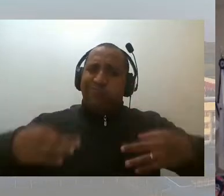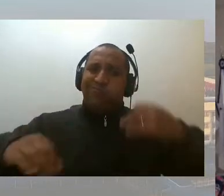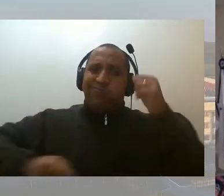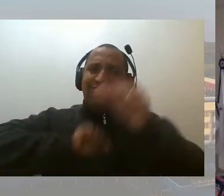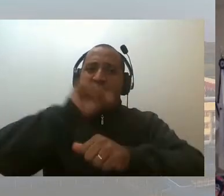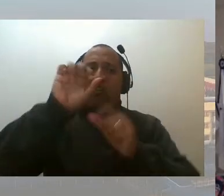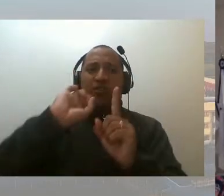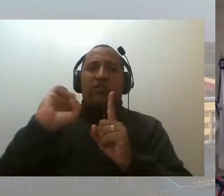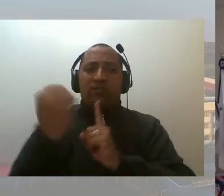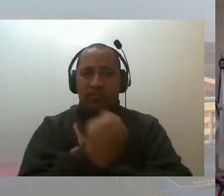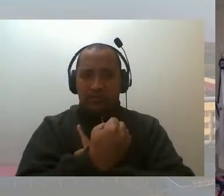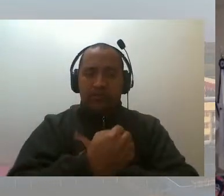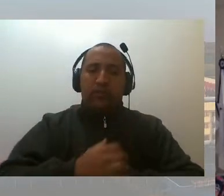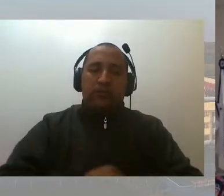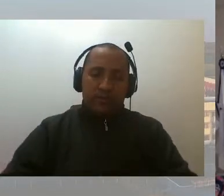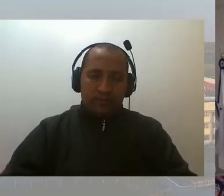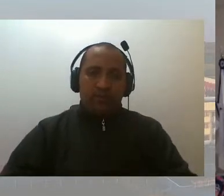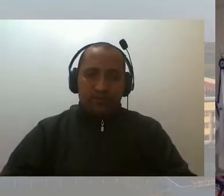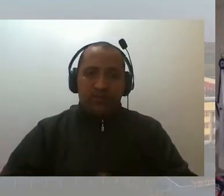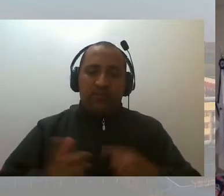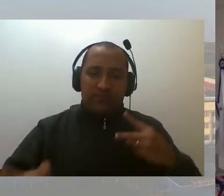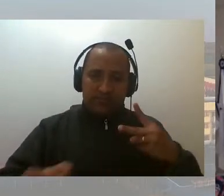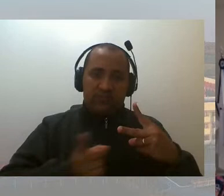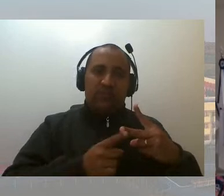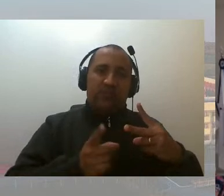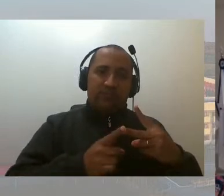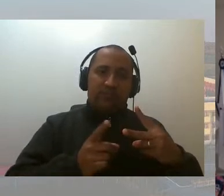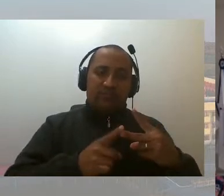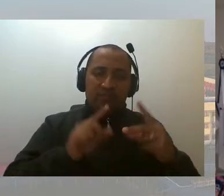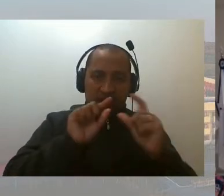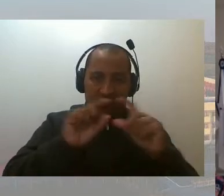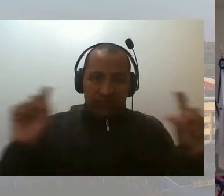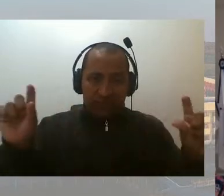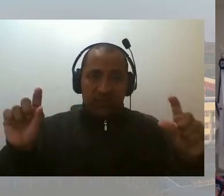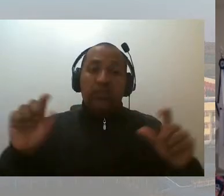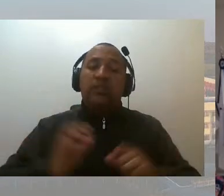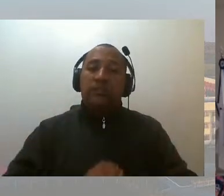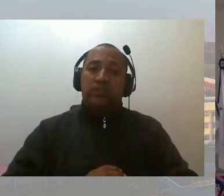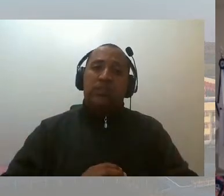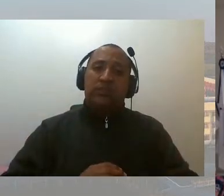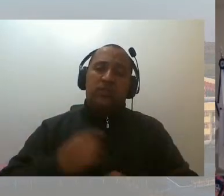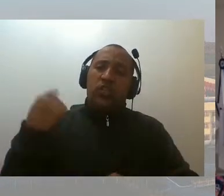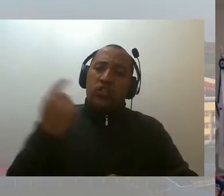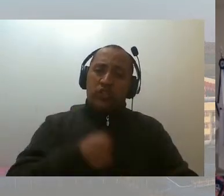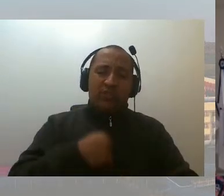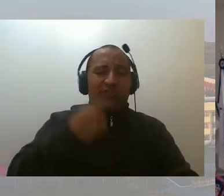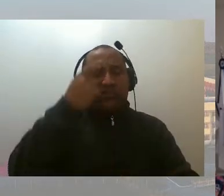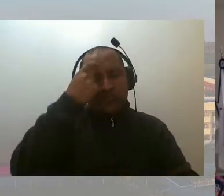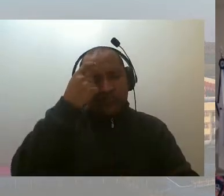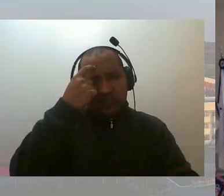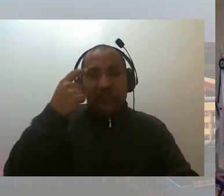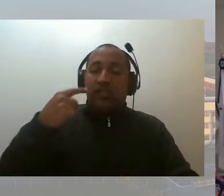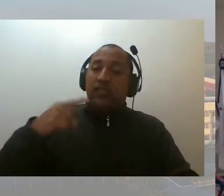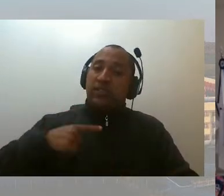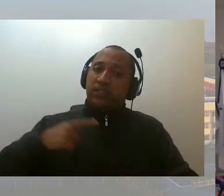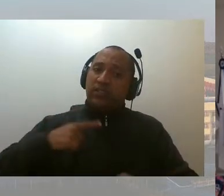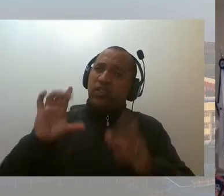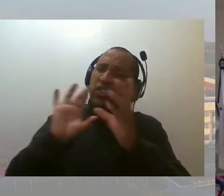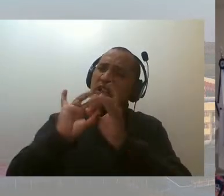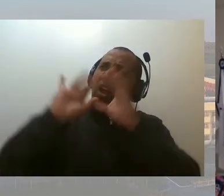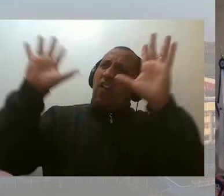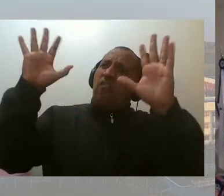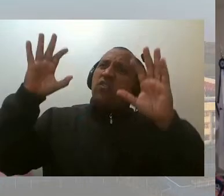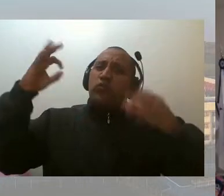social. A outra frase é: não tentemos satisfazer a sede de liberdade e